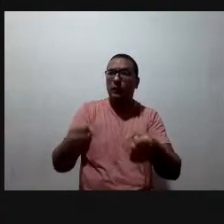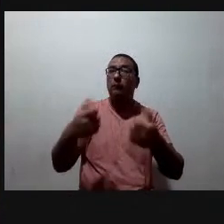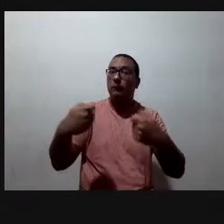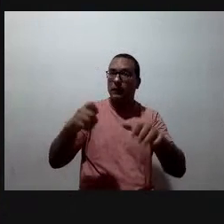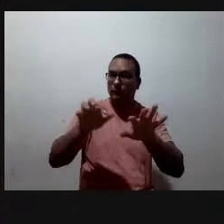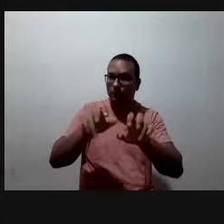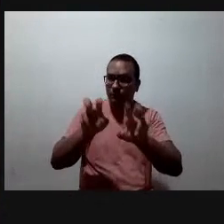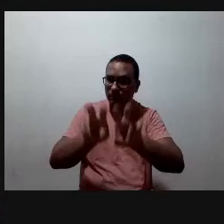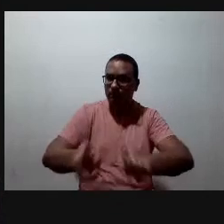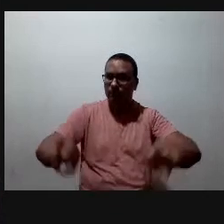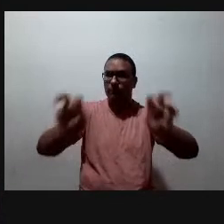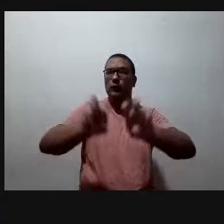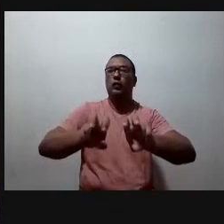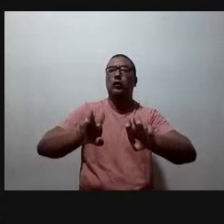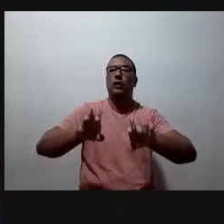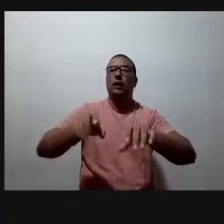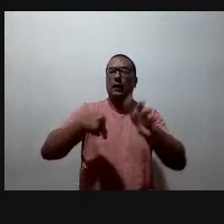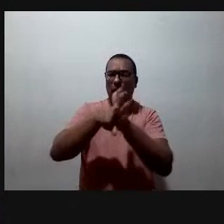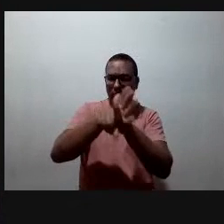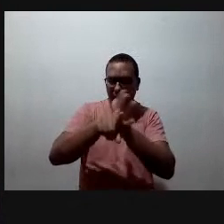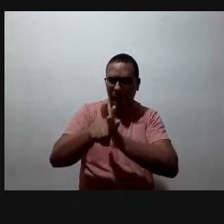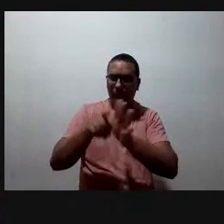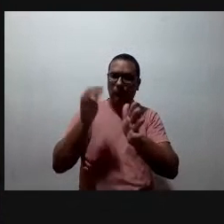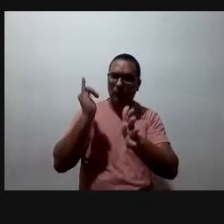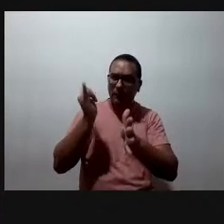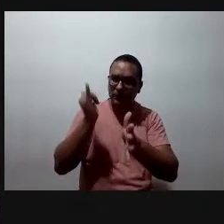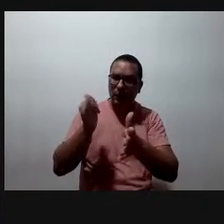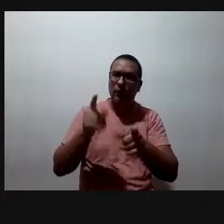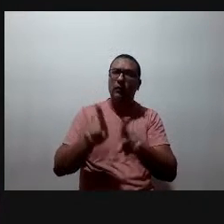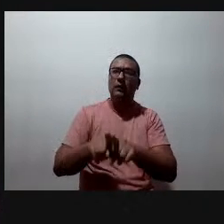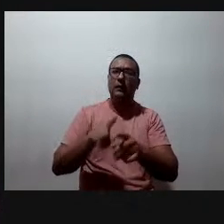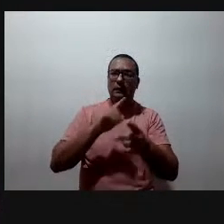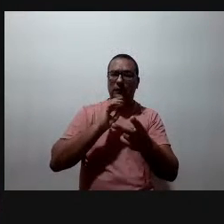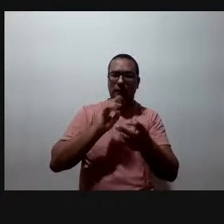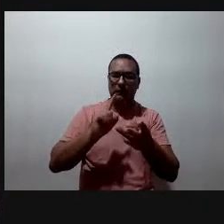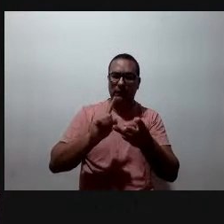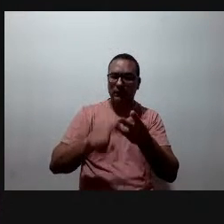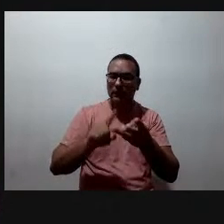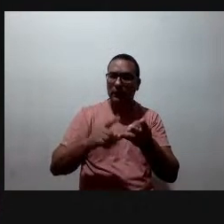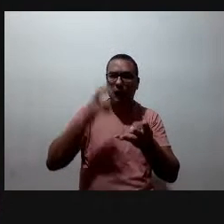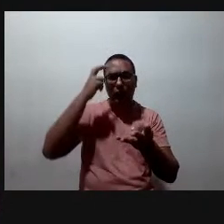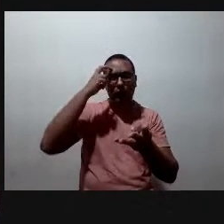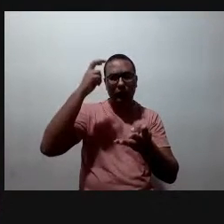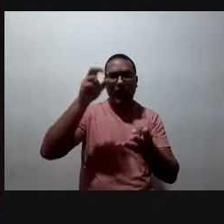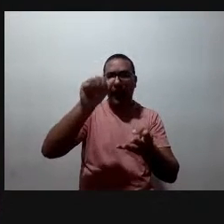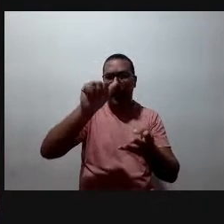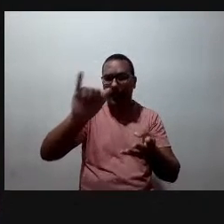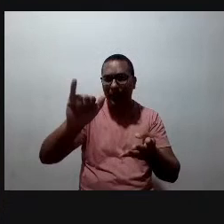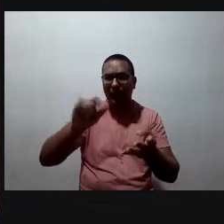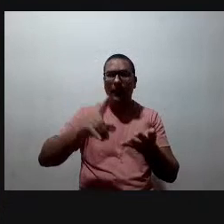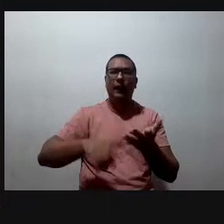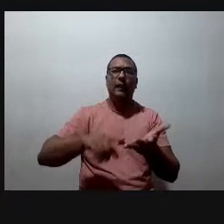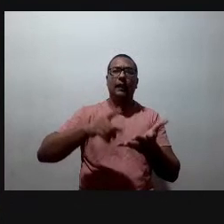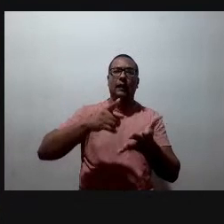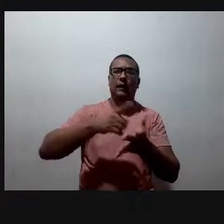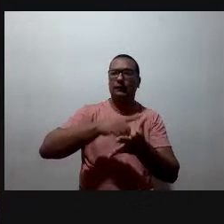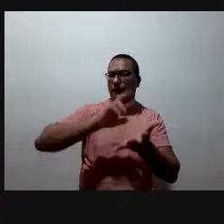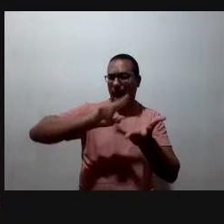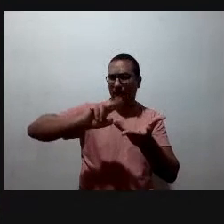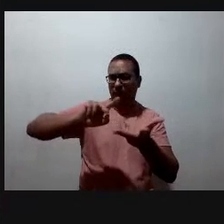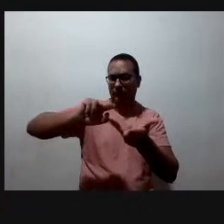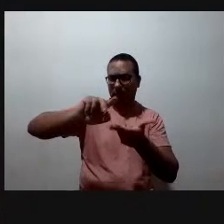de codificação, análise de dados, big data, inteligência artificial, machine learning, todas essas